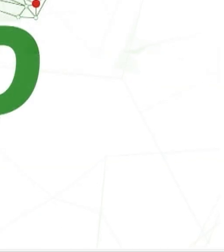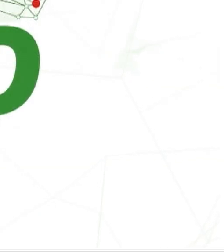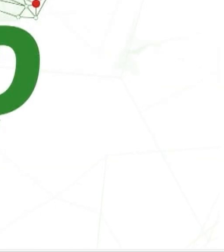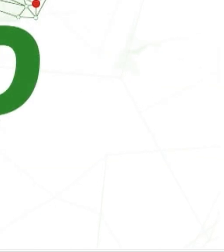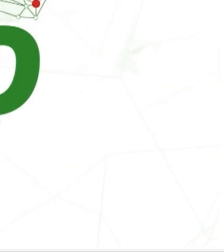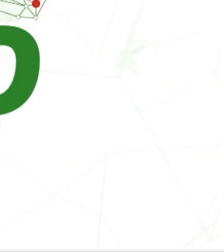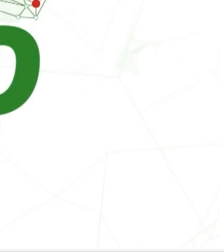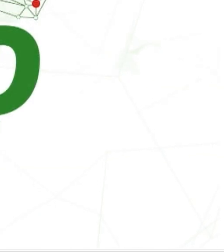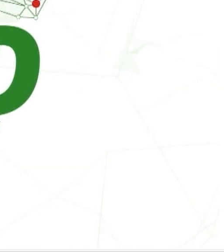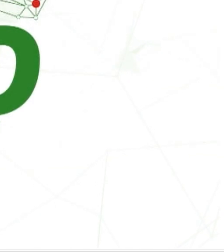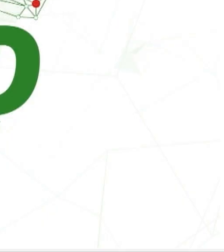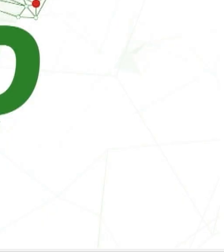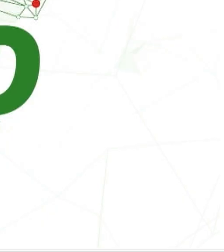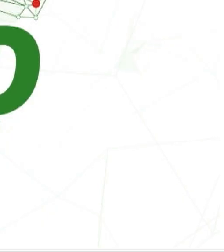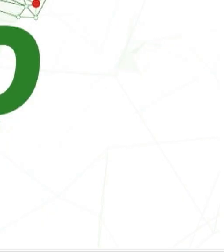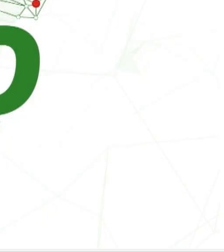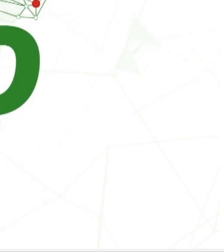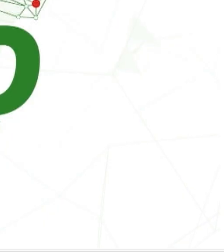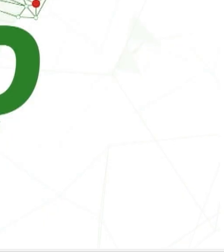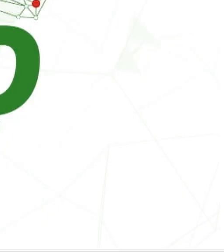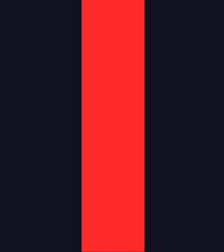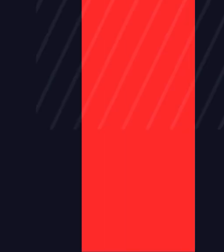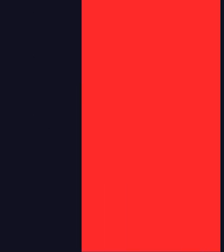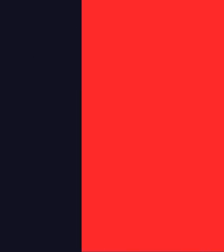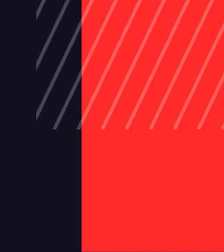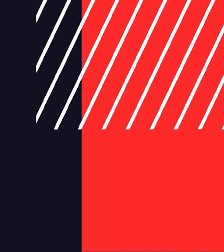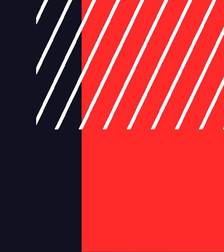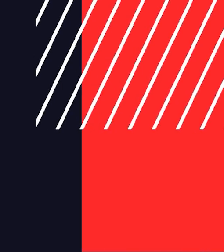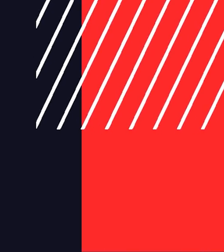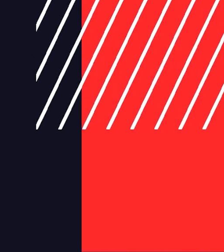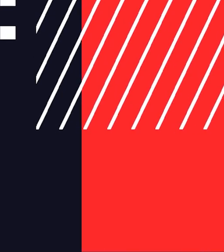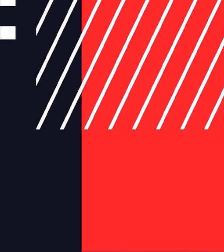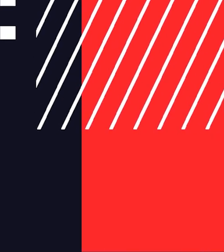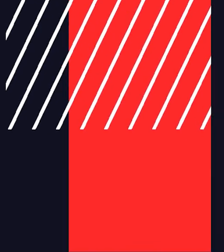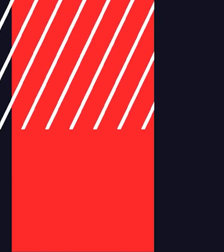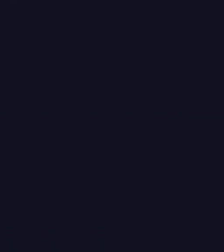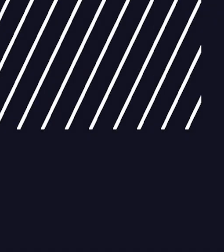Educação à distância, mudando realidades.